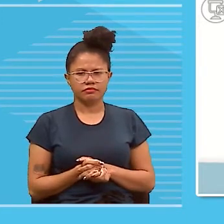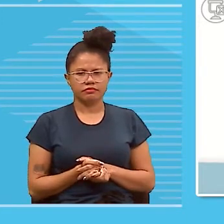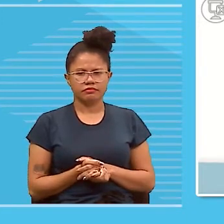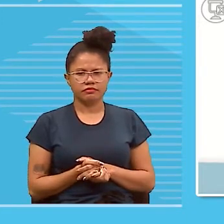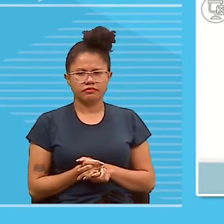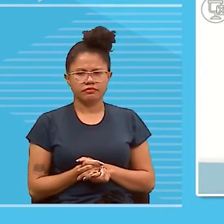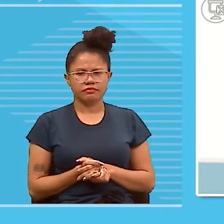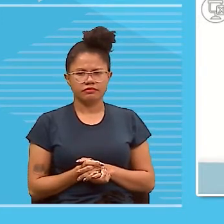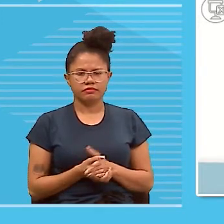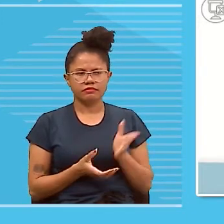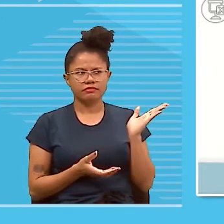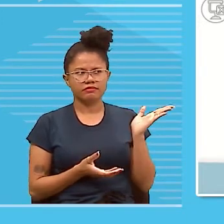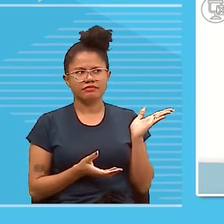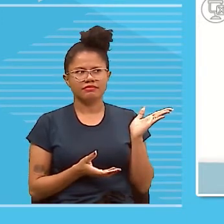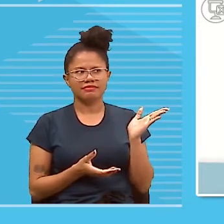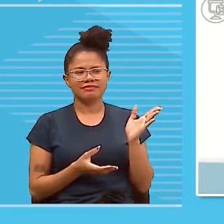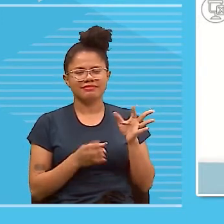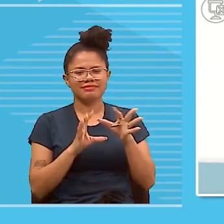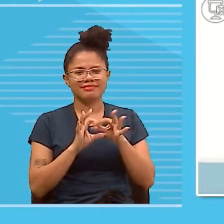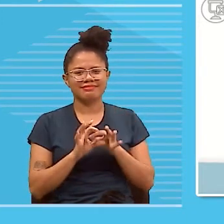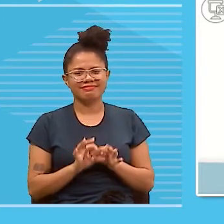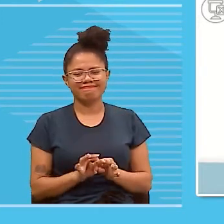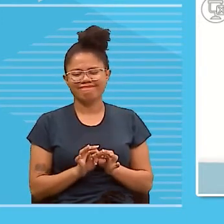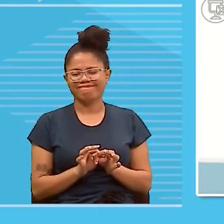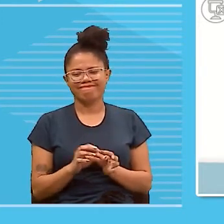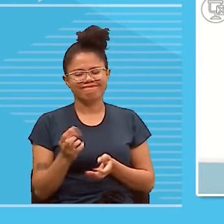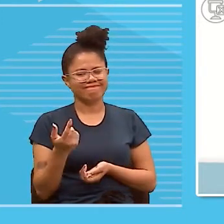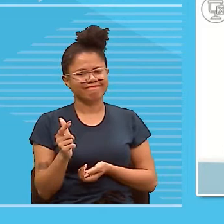aí coesão vai por água abaixo